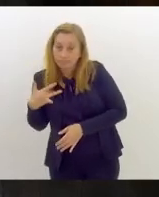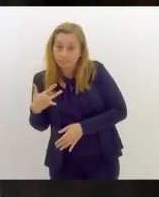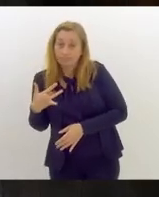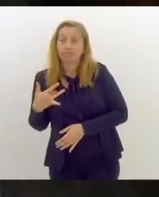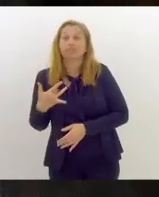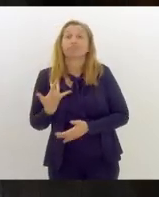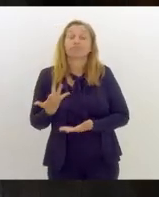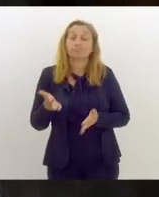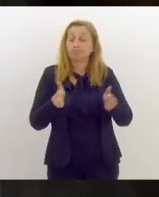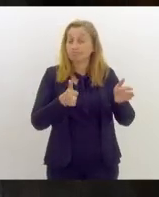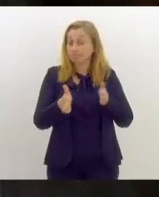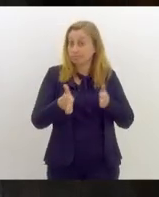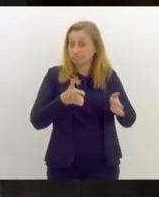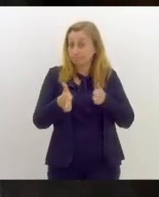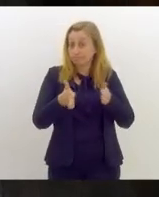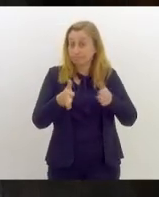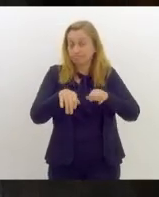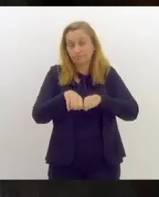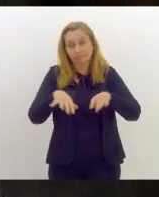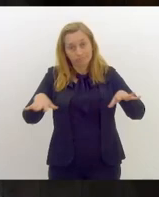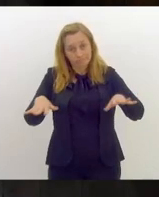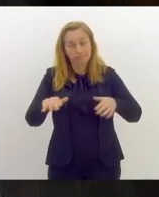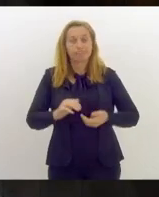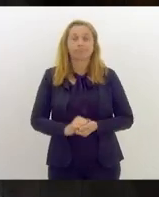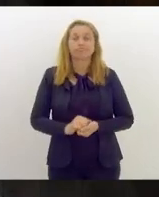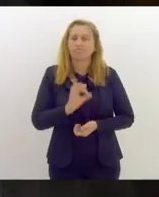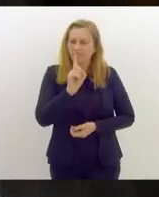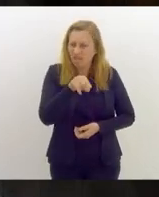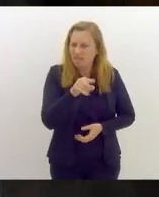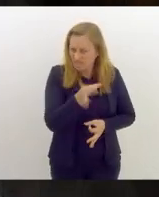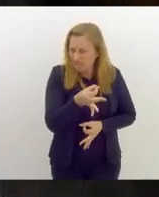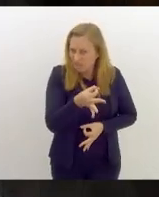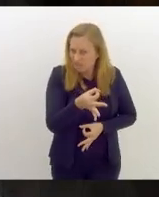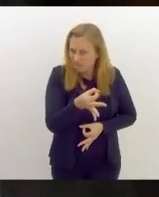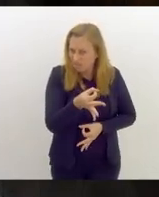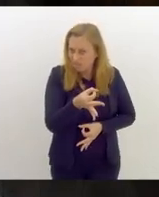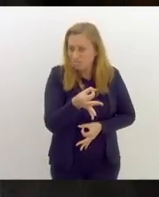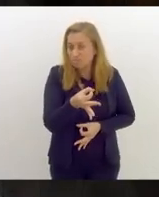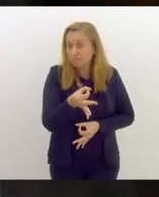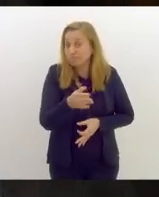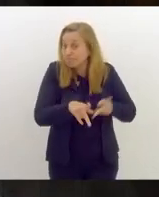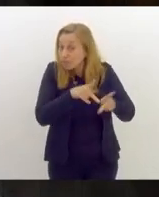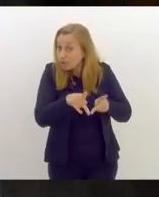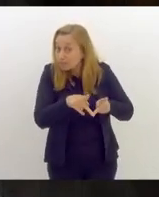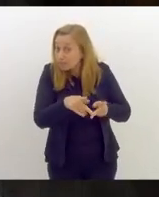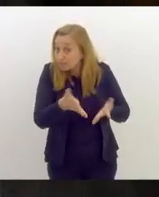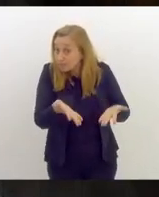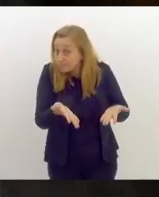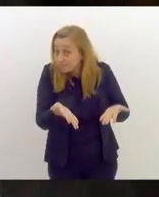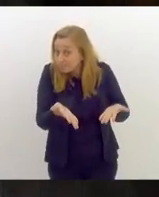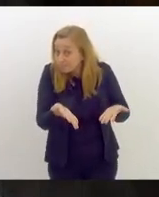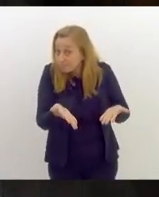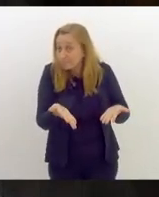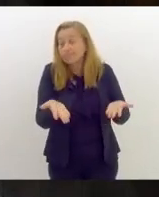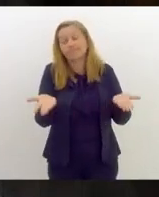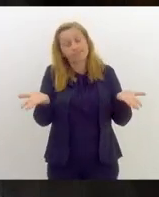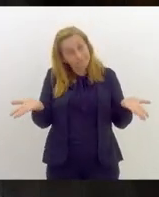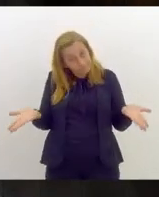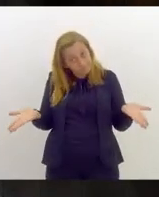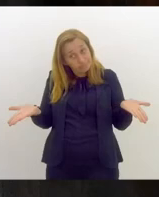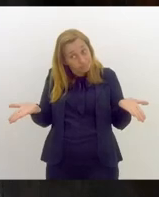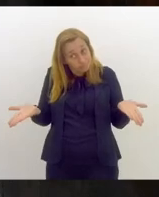em período pandêmico é justo isso com a população então